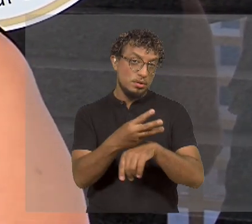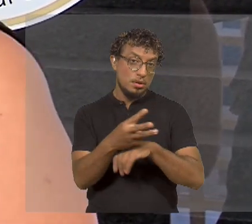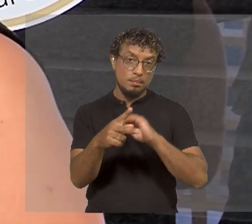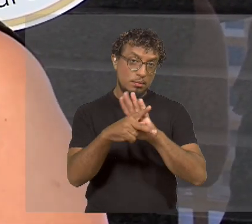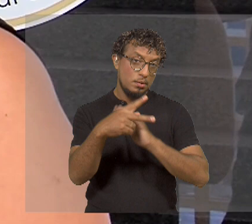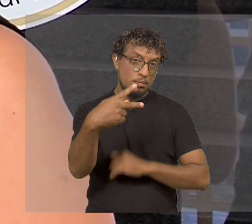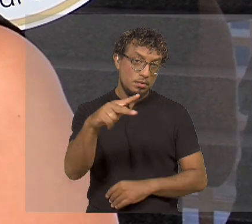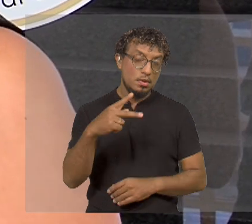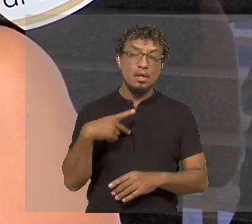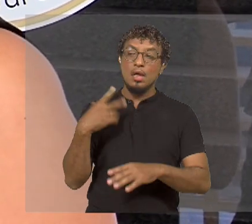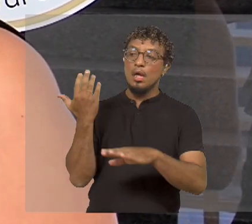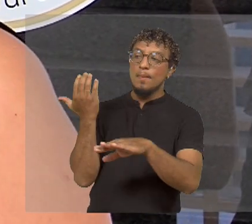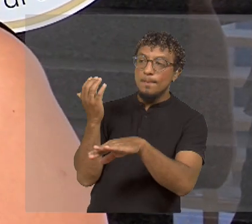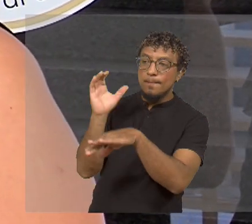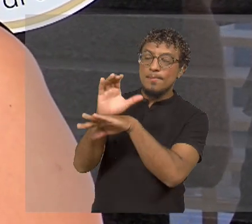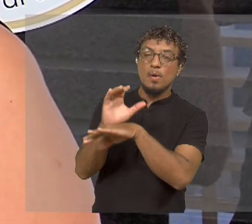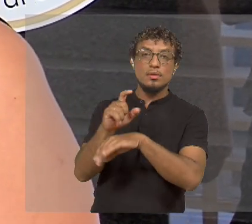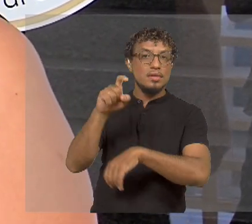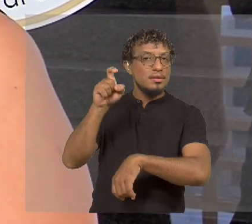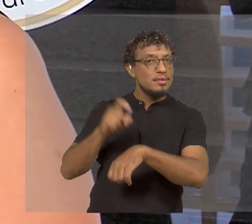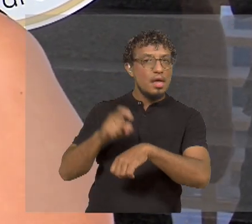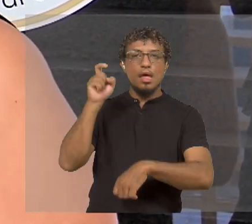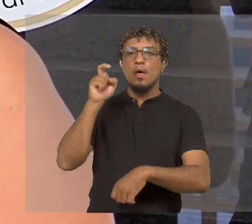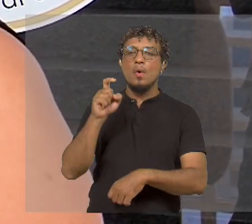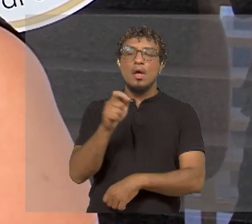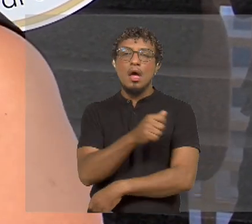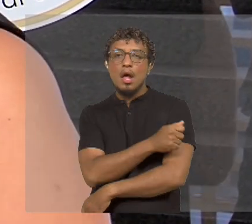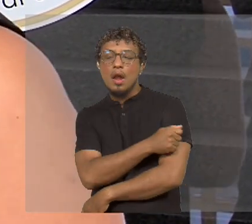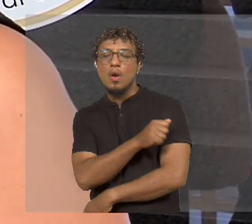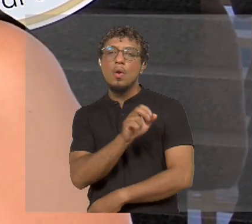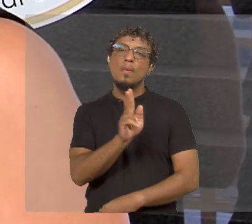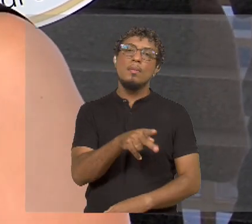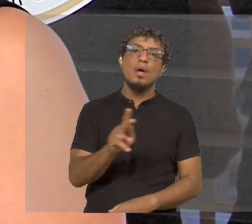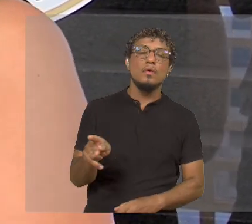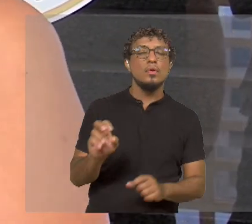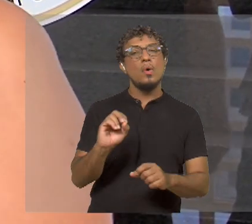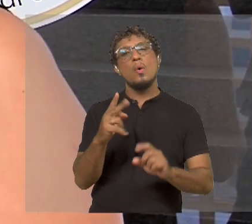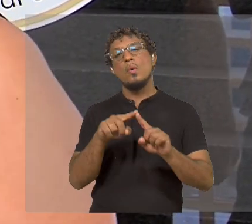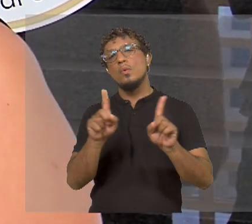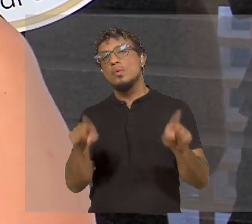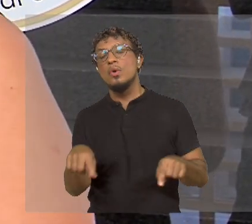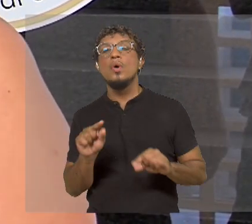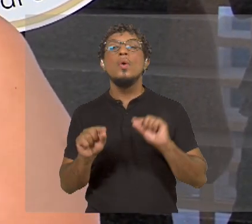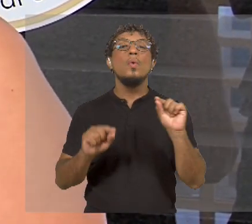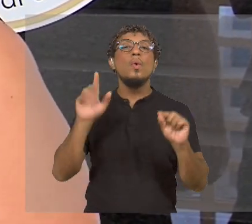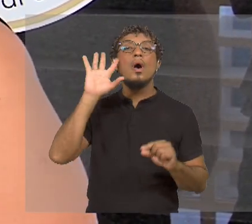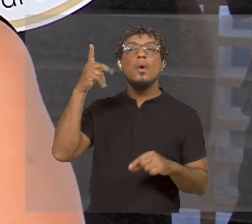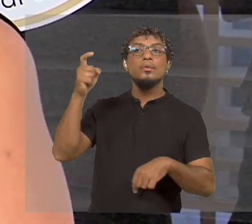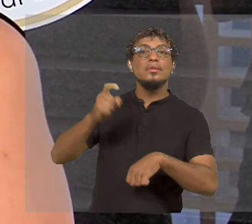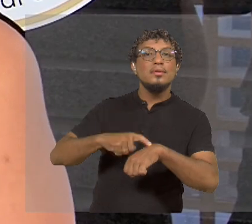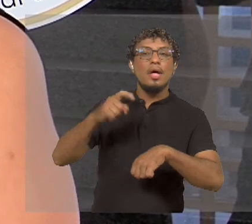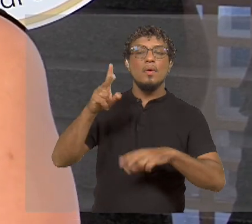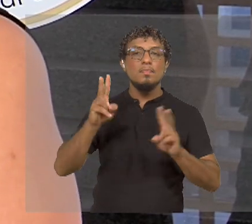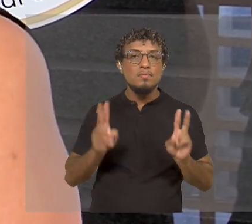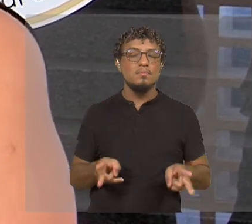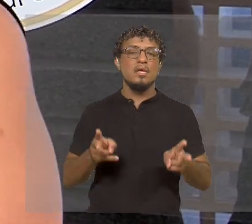A gente manda aquela informação imediata para o aluno, ou para o professor, ou para o servidor, do que está acontecendo na hora na